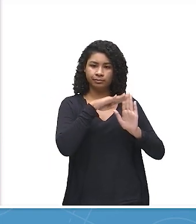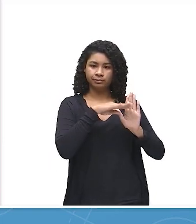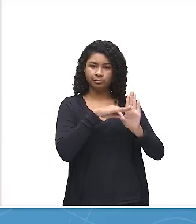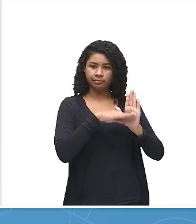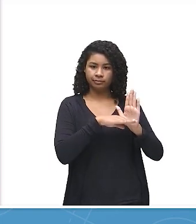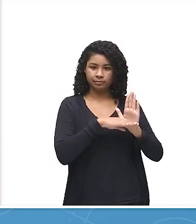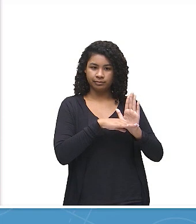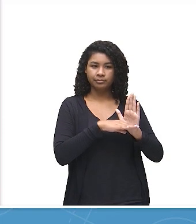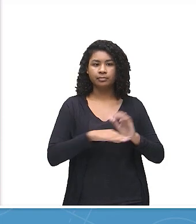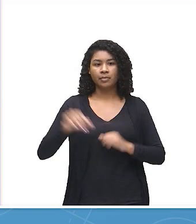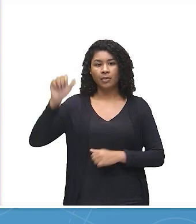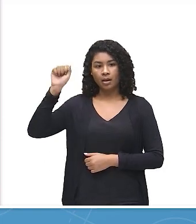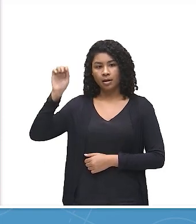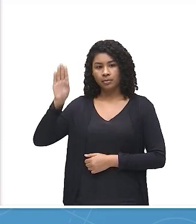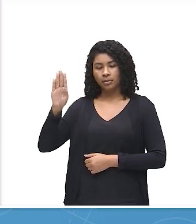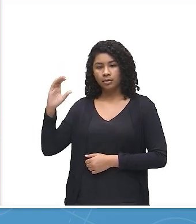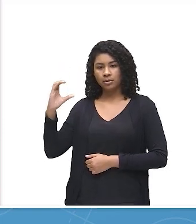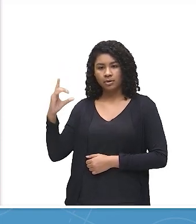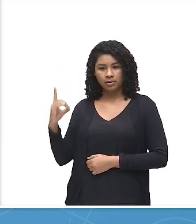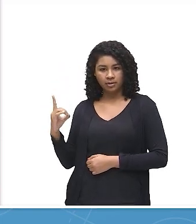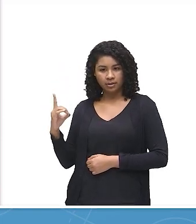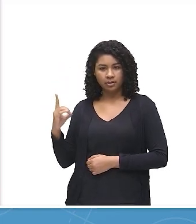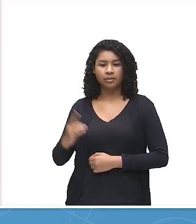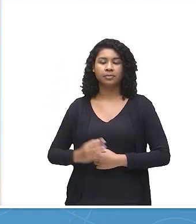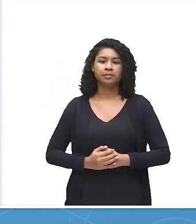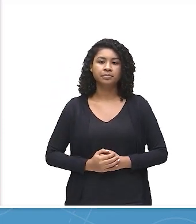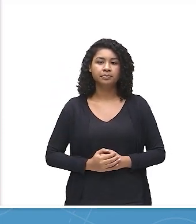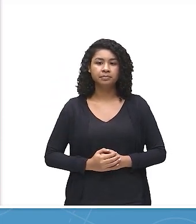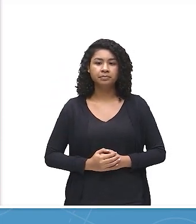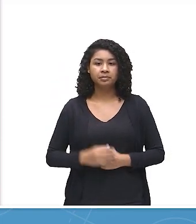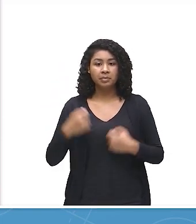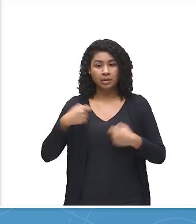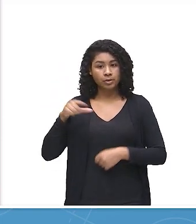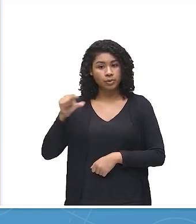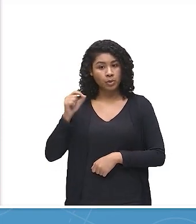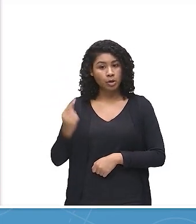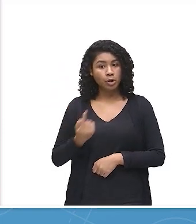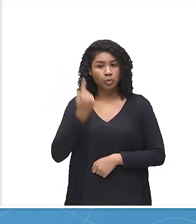vamos para a próxima agora. Let's go!